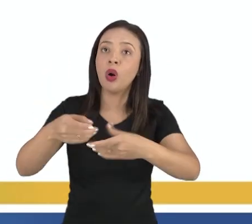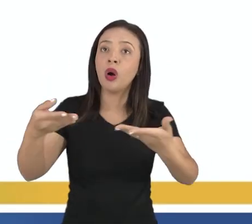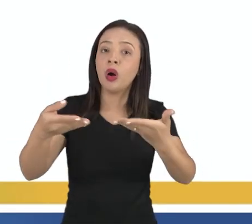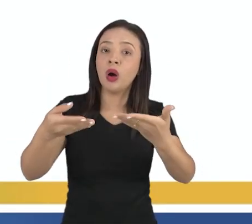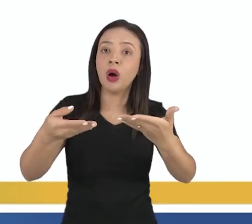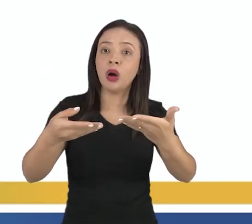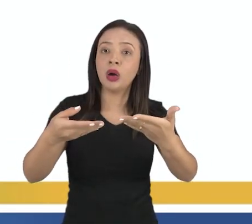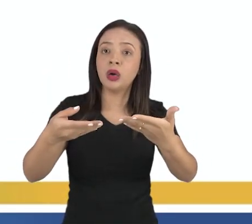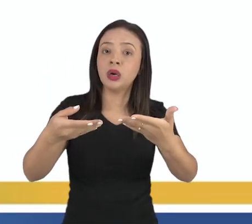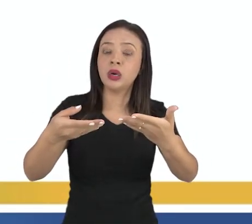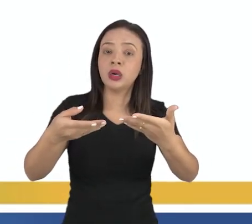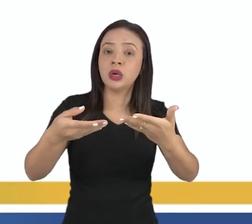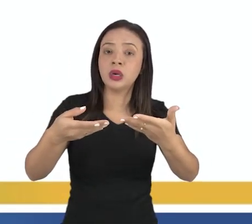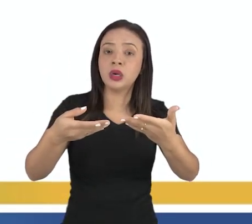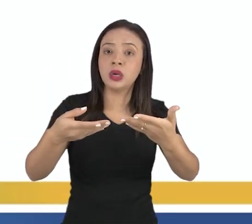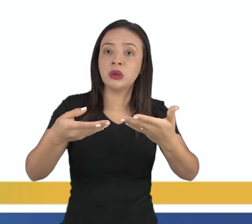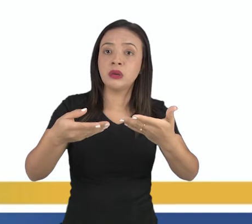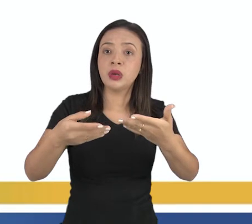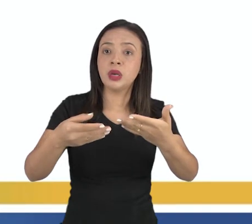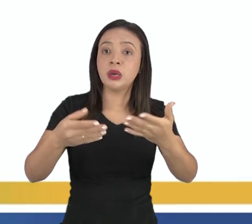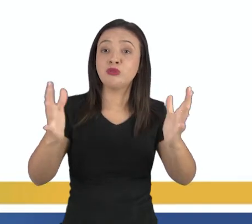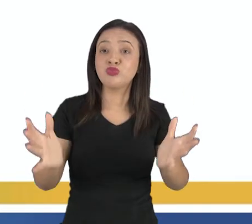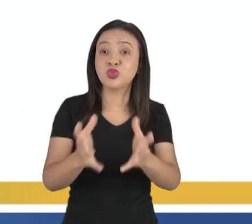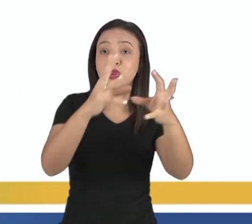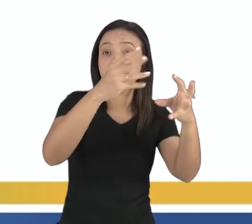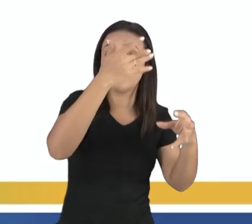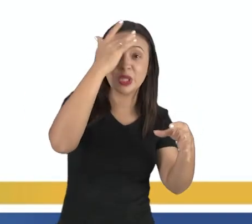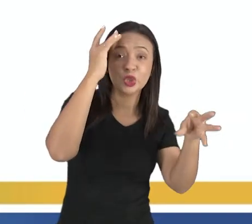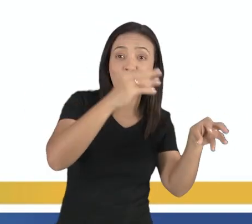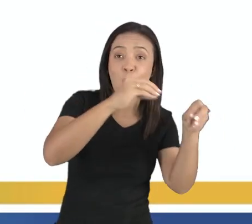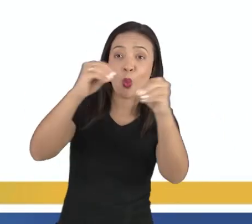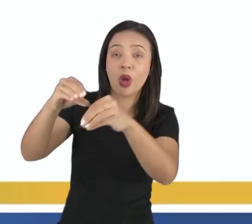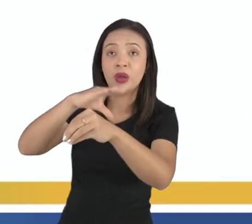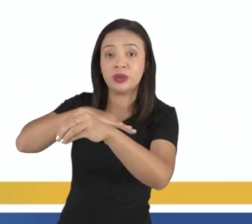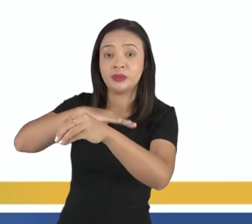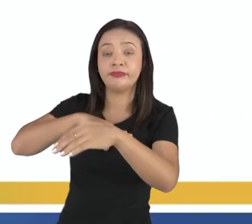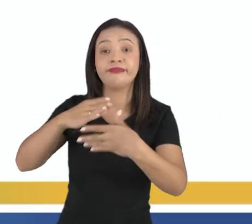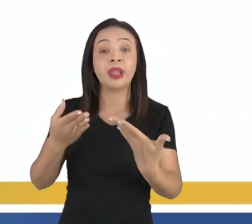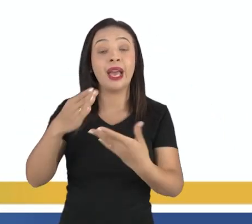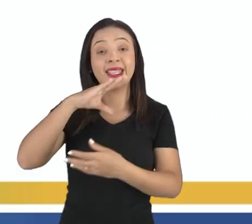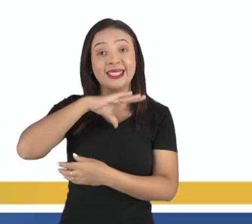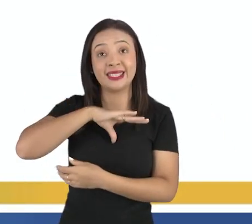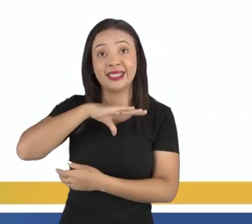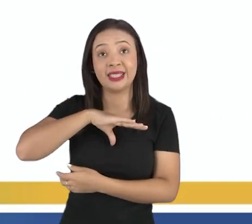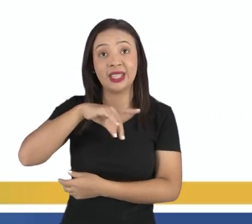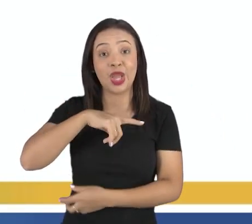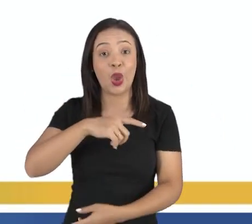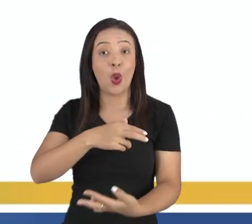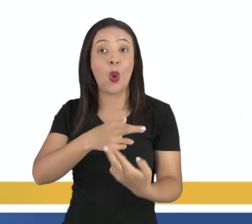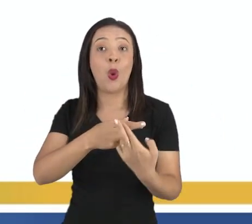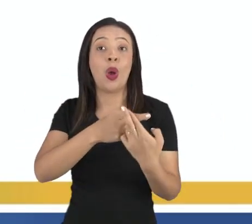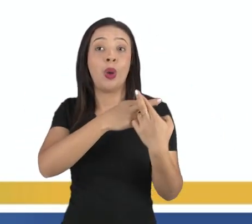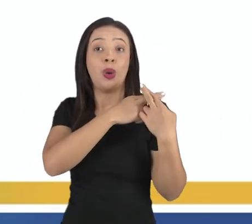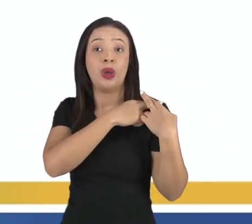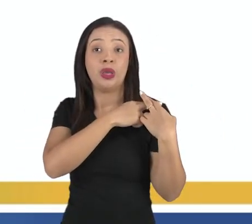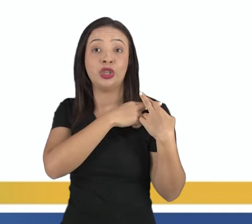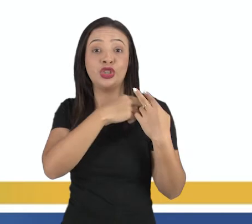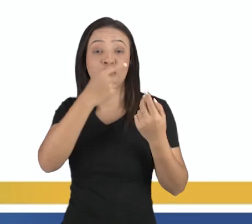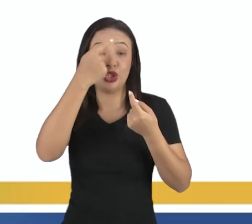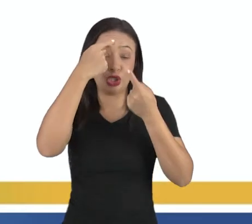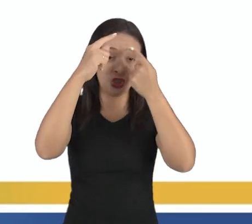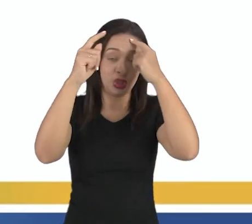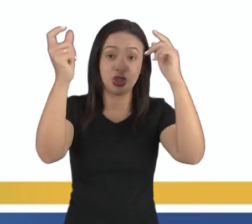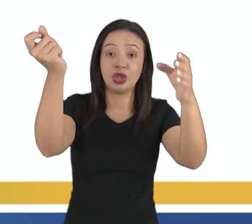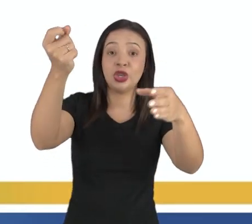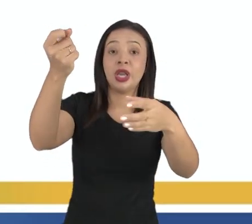para demanda de população que vai para a cidade. E a cidade, por sua vez, é responsável por produtos industrializados